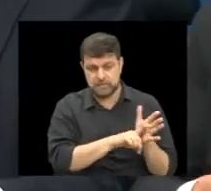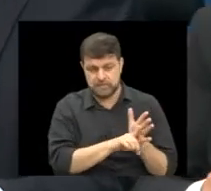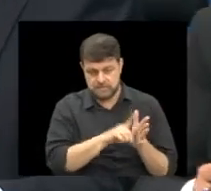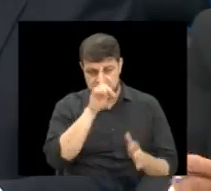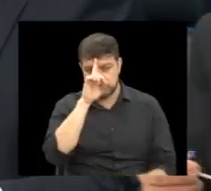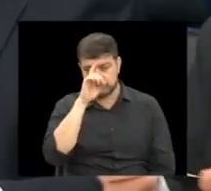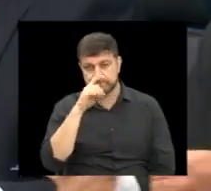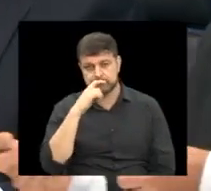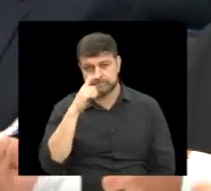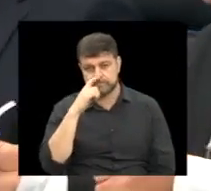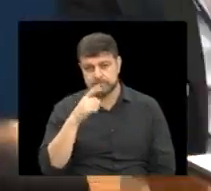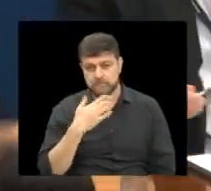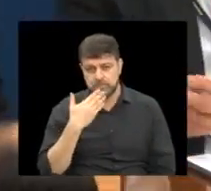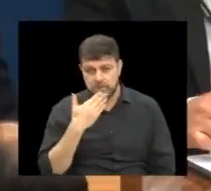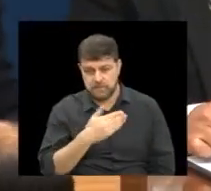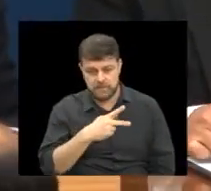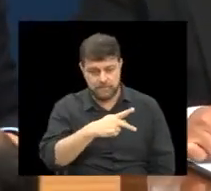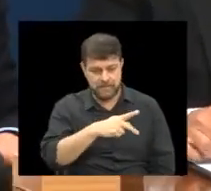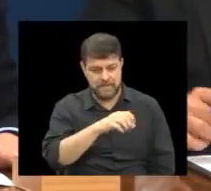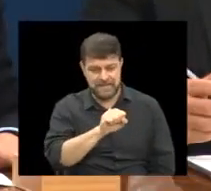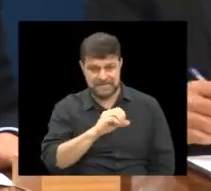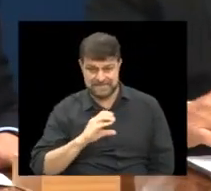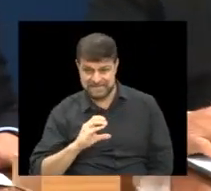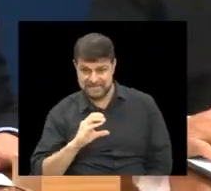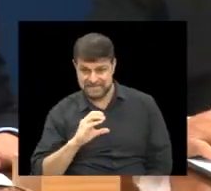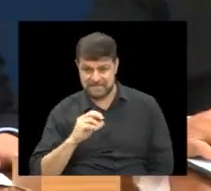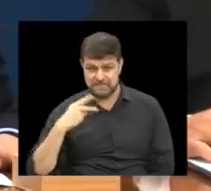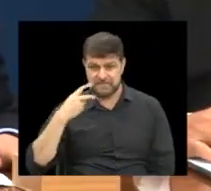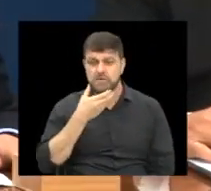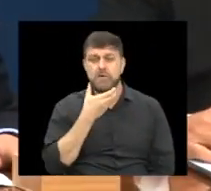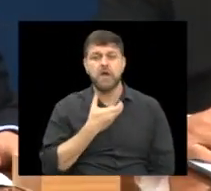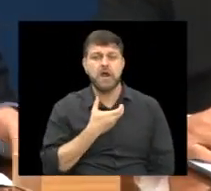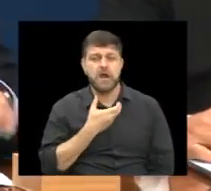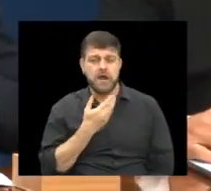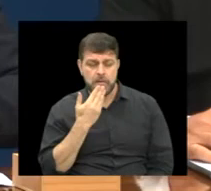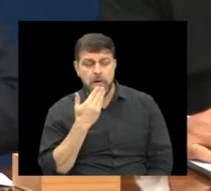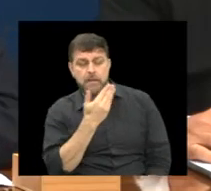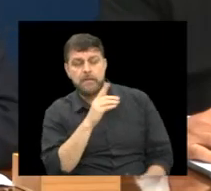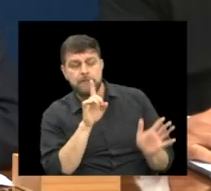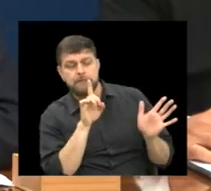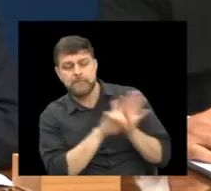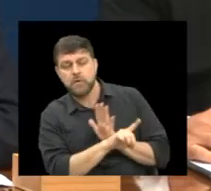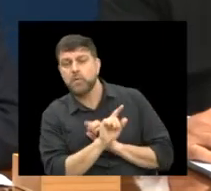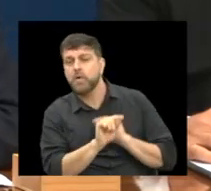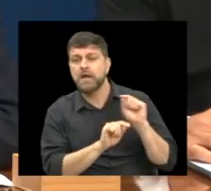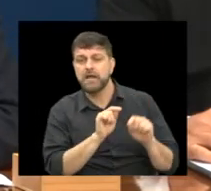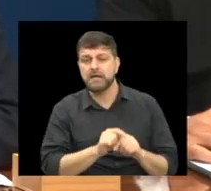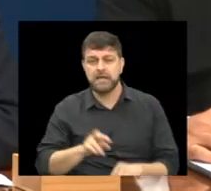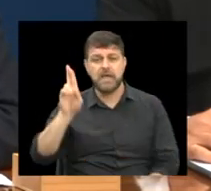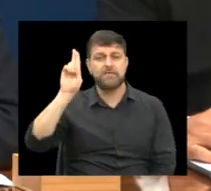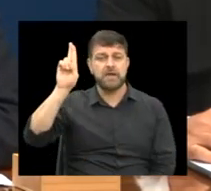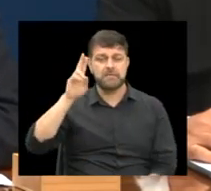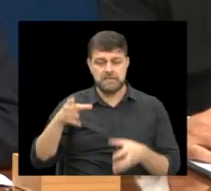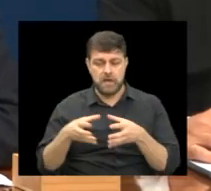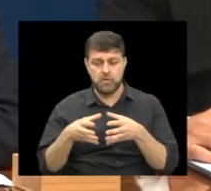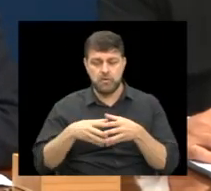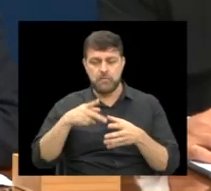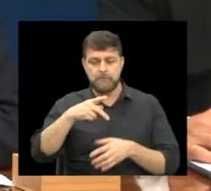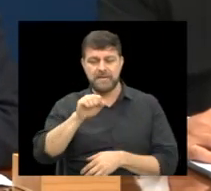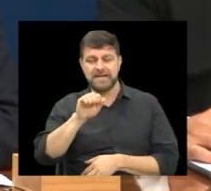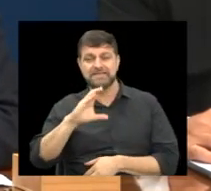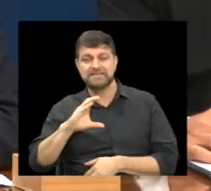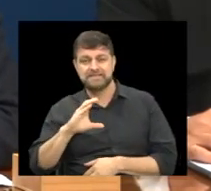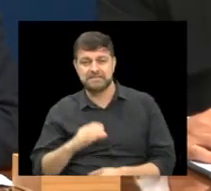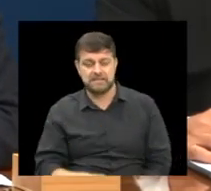eu solicito o PSC, vereador Carmo Luiz, que indique o vereador que